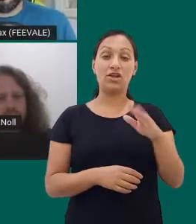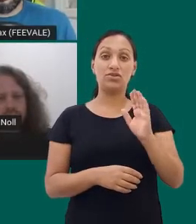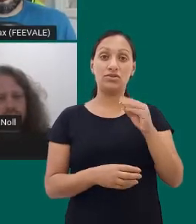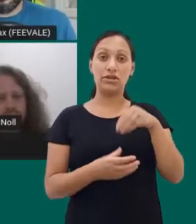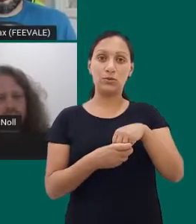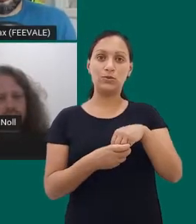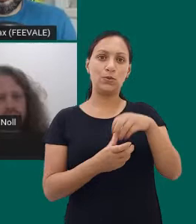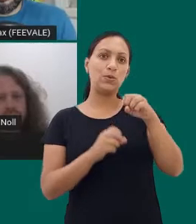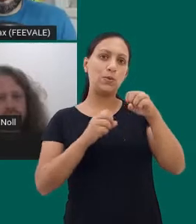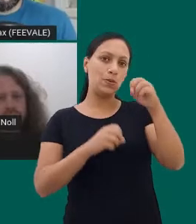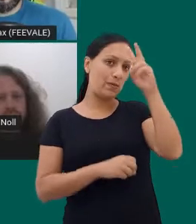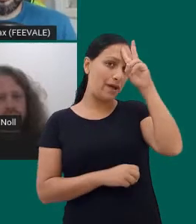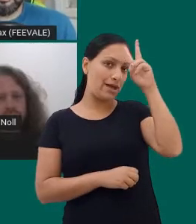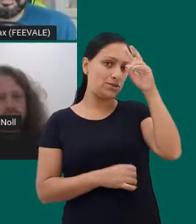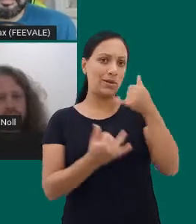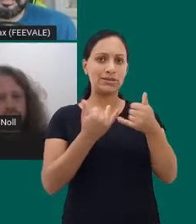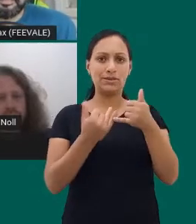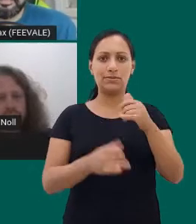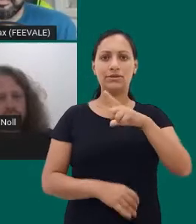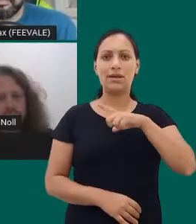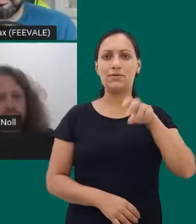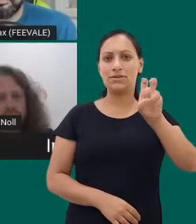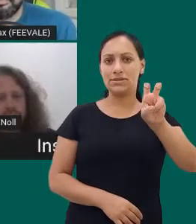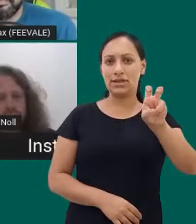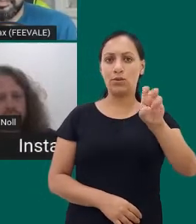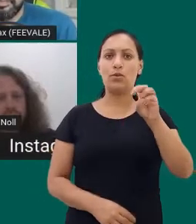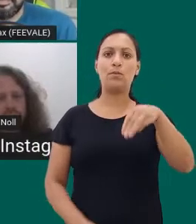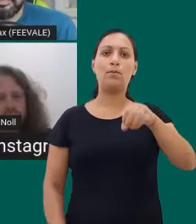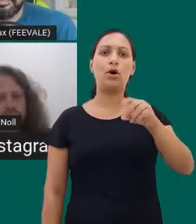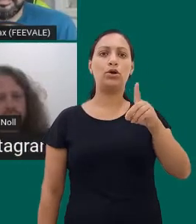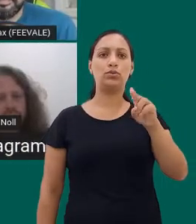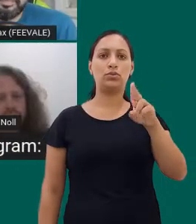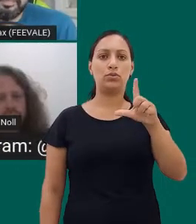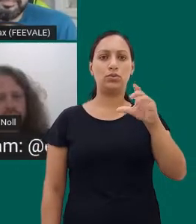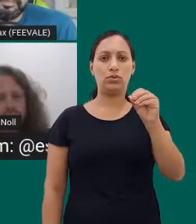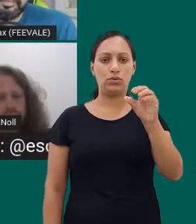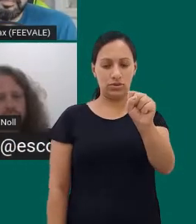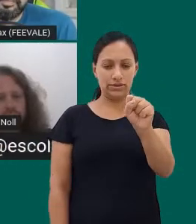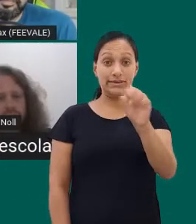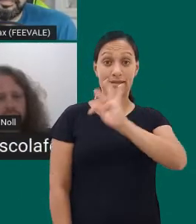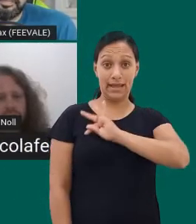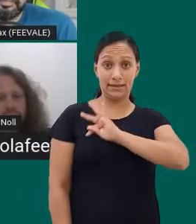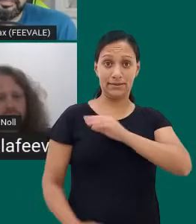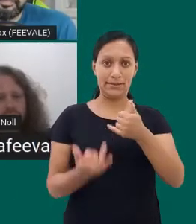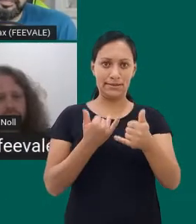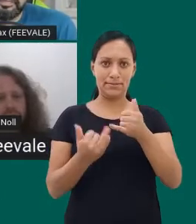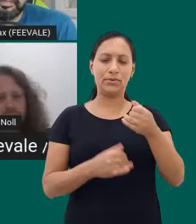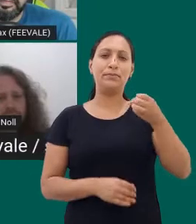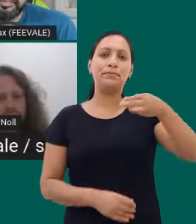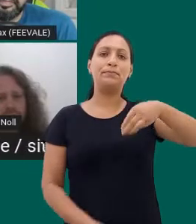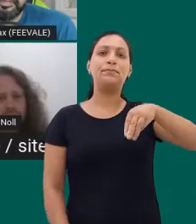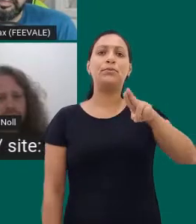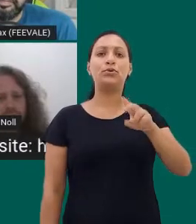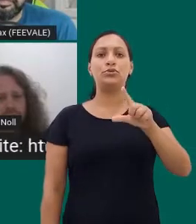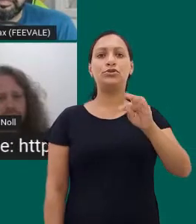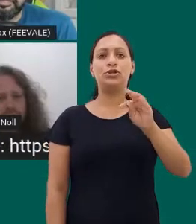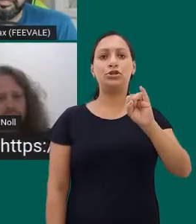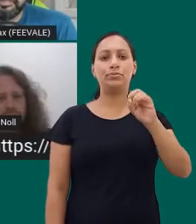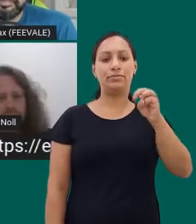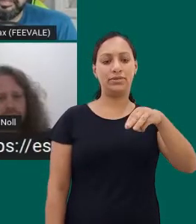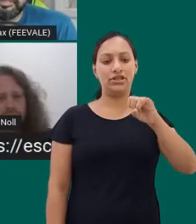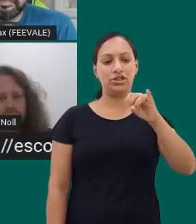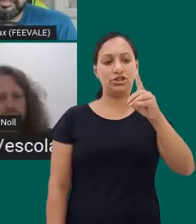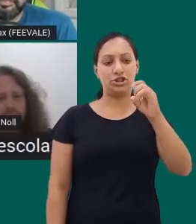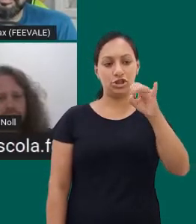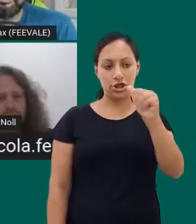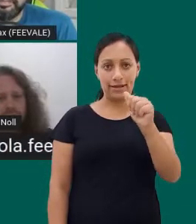ele vai fazendo. Se eu tenho 5 módulos de um curso técnico, por exemplo, o curso técnico de multimídia, tem 5 itinerários,